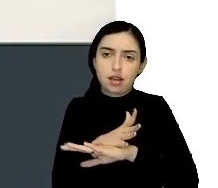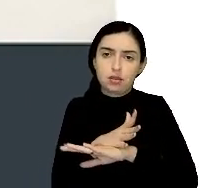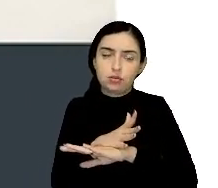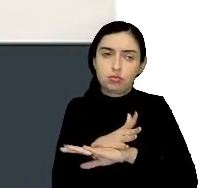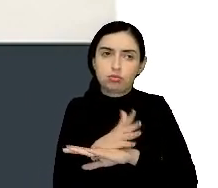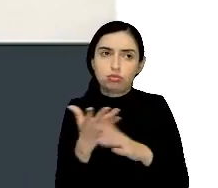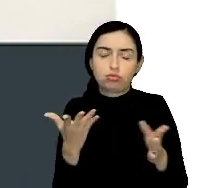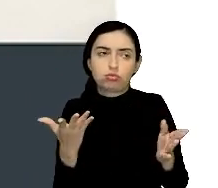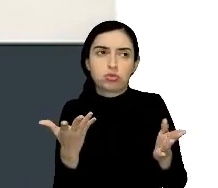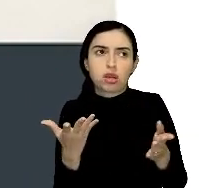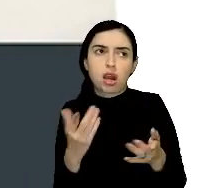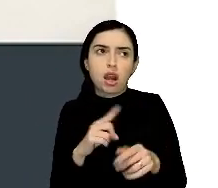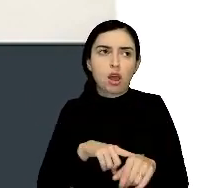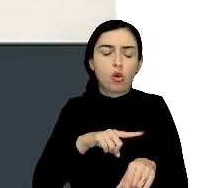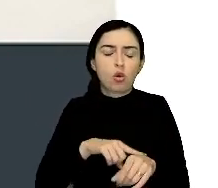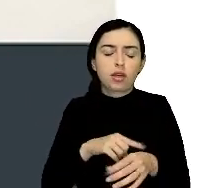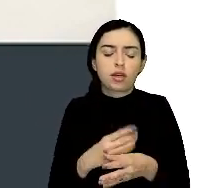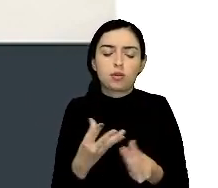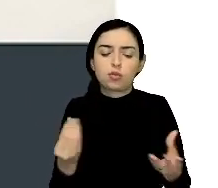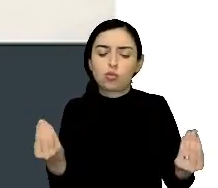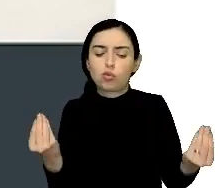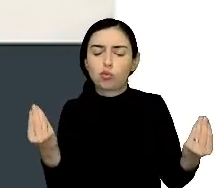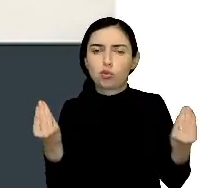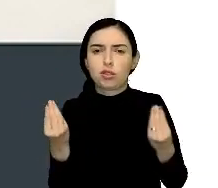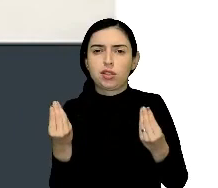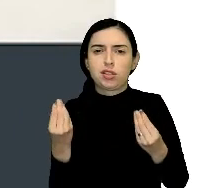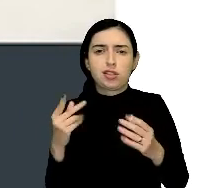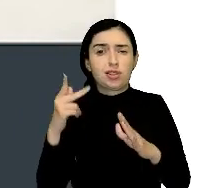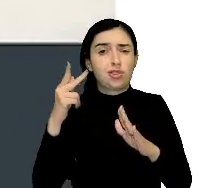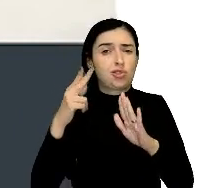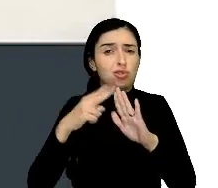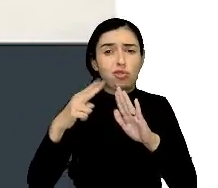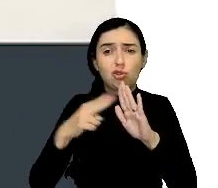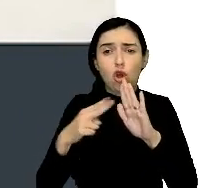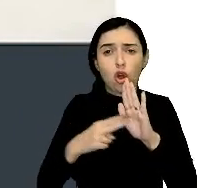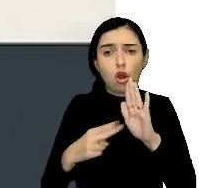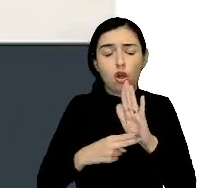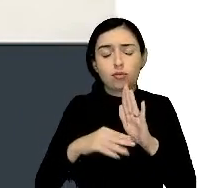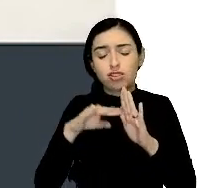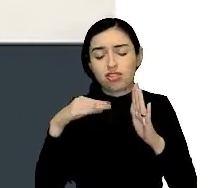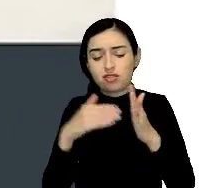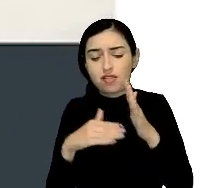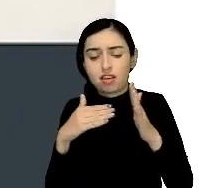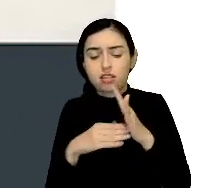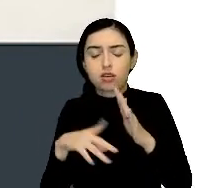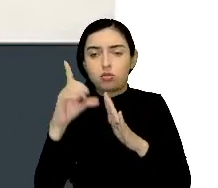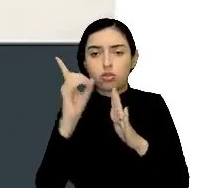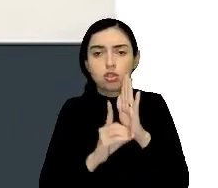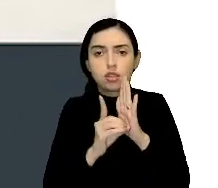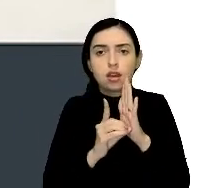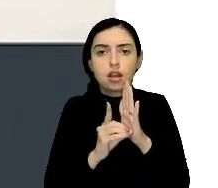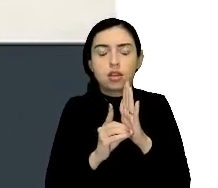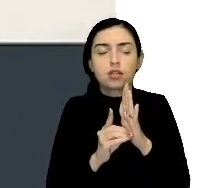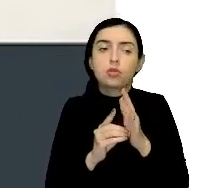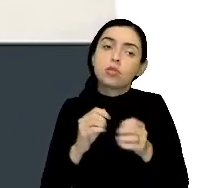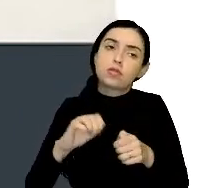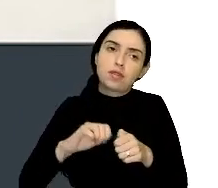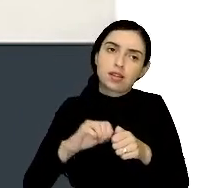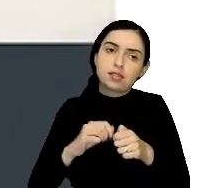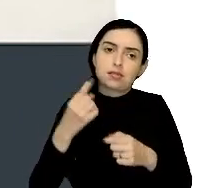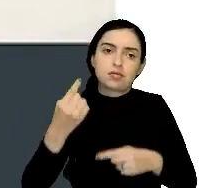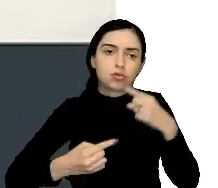em que muitas outras normas de restrição a direitos estavam sendo